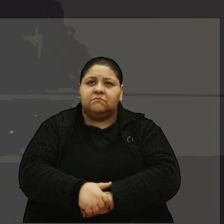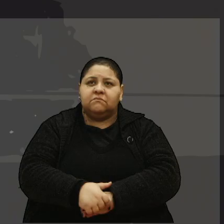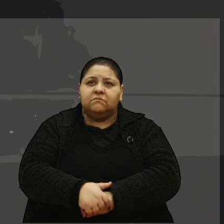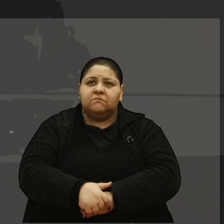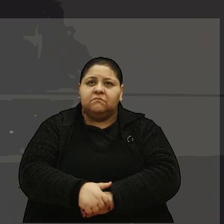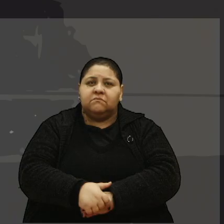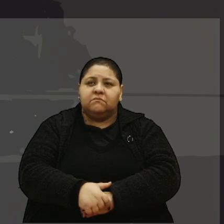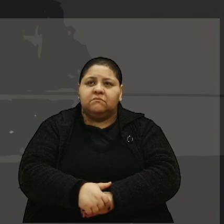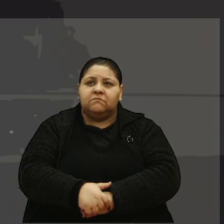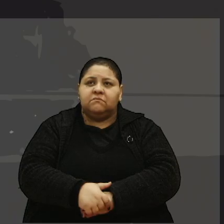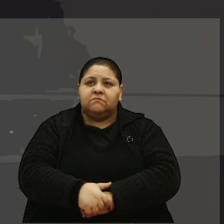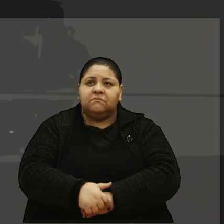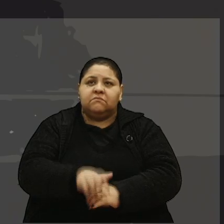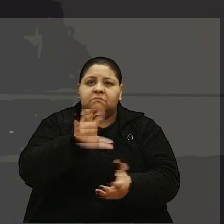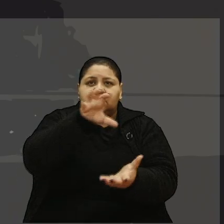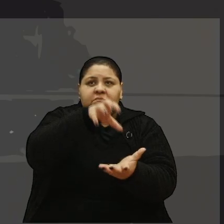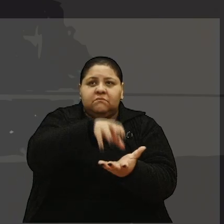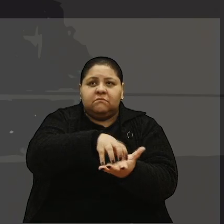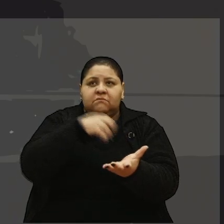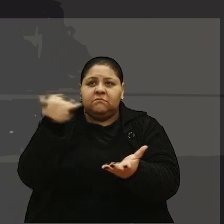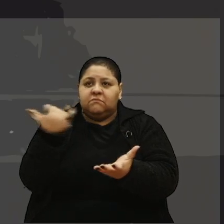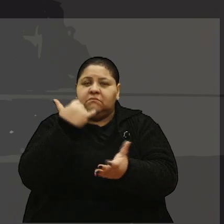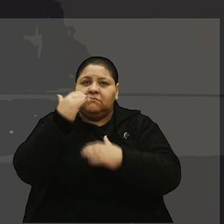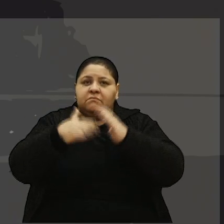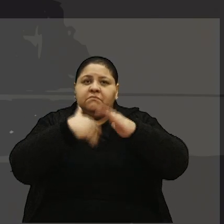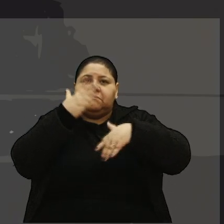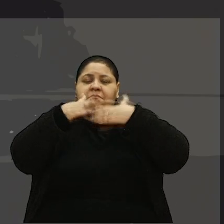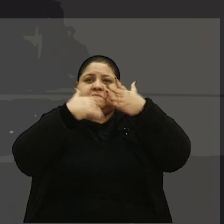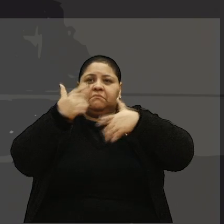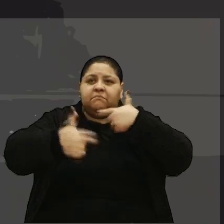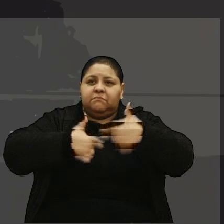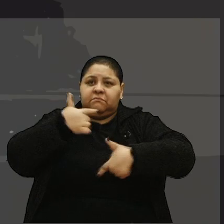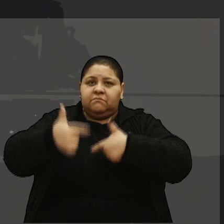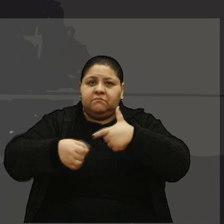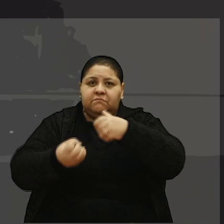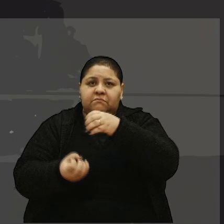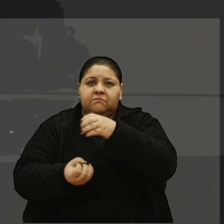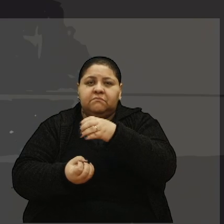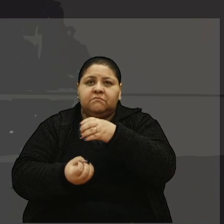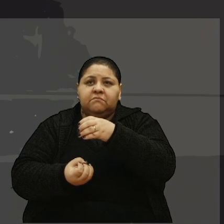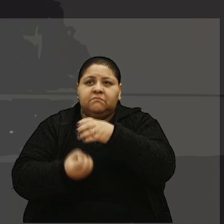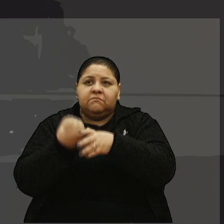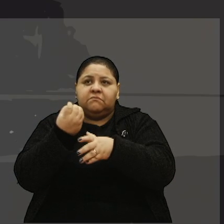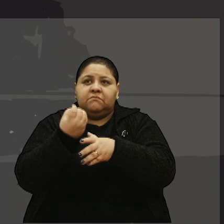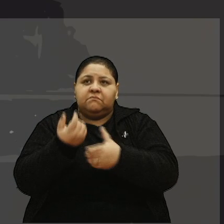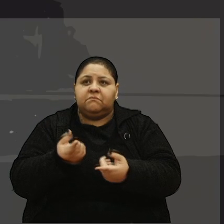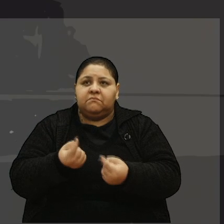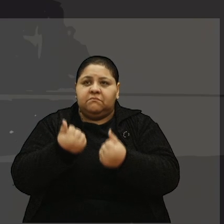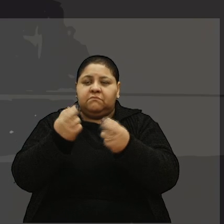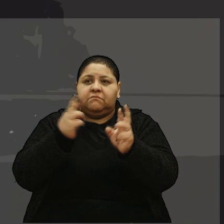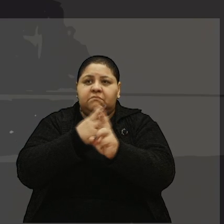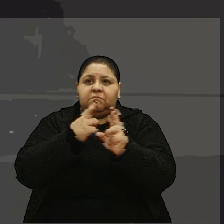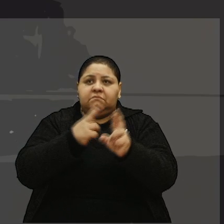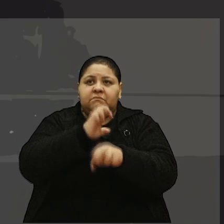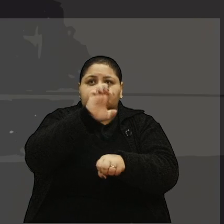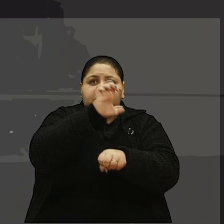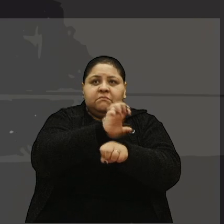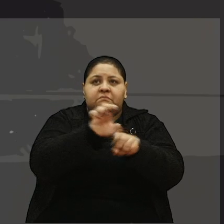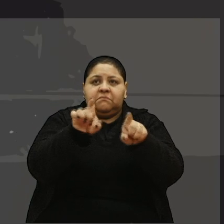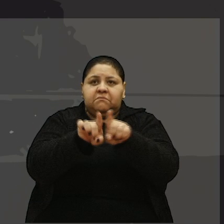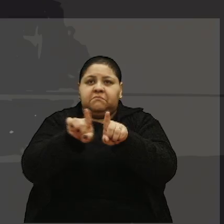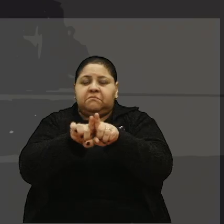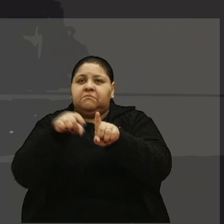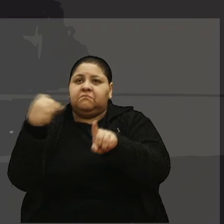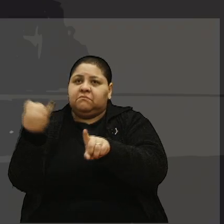Uma pasta fundamental para o crescimento e busca de empregos e geração de renda. Essa relação do Estado também é